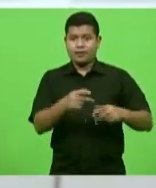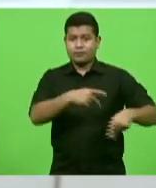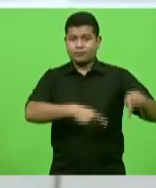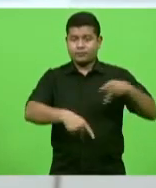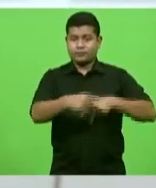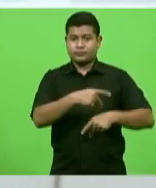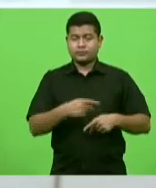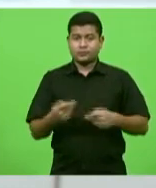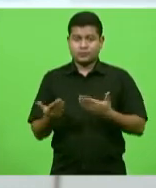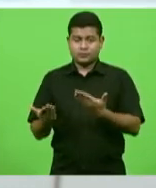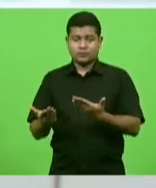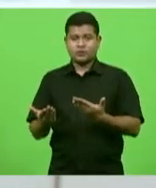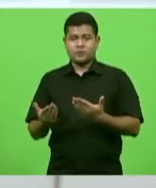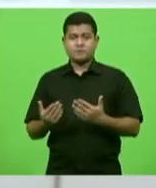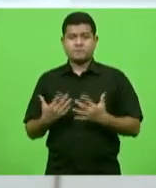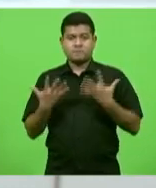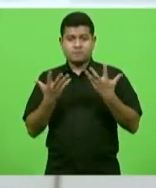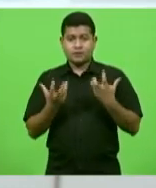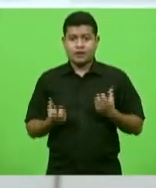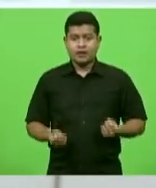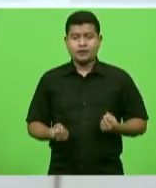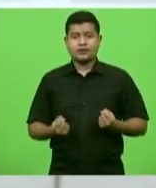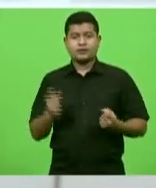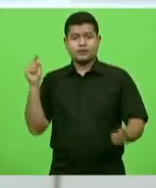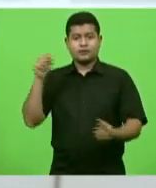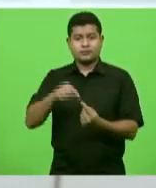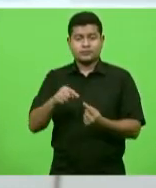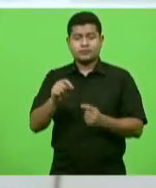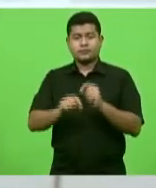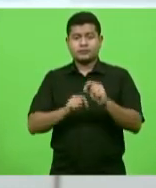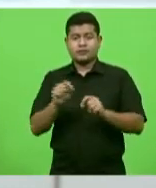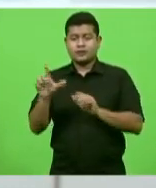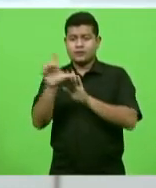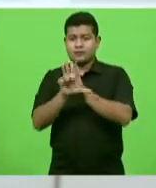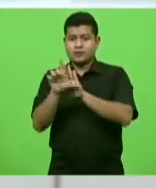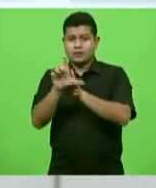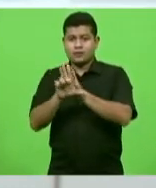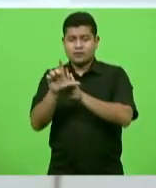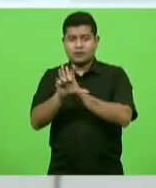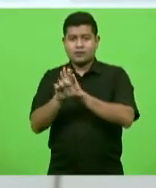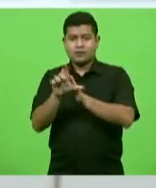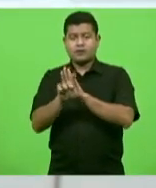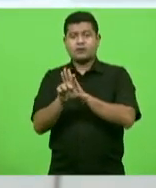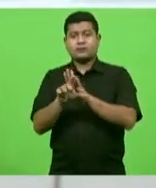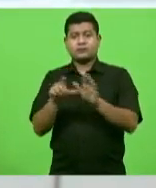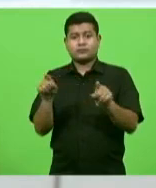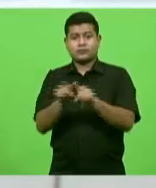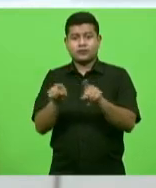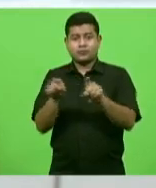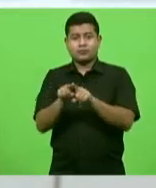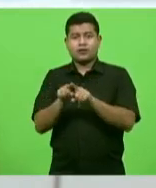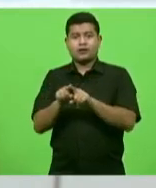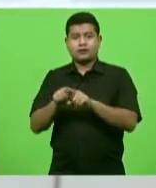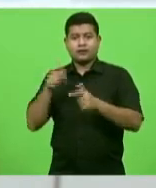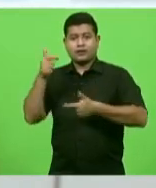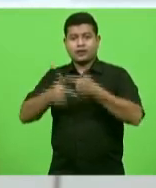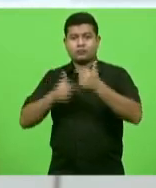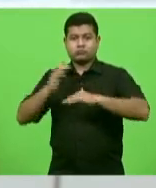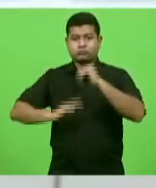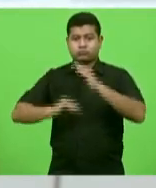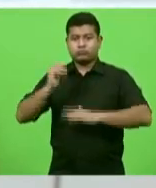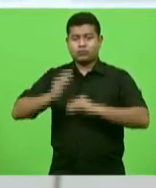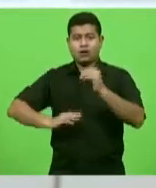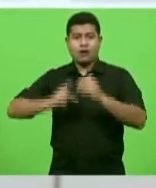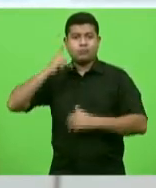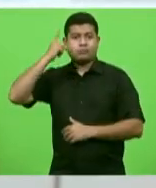se dispuseram a missão de legislar e exercer política para o bem